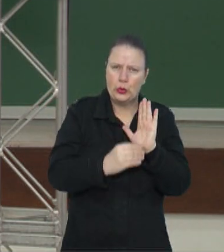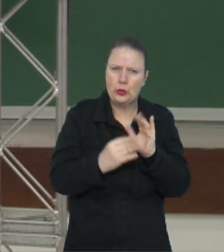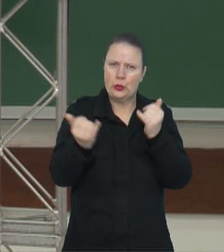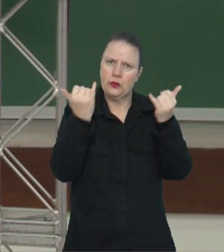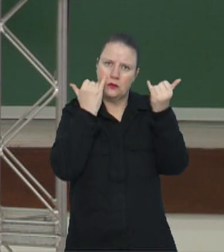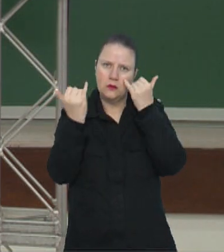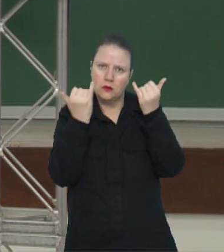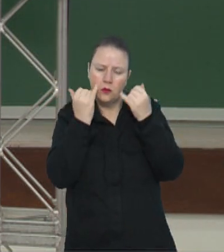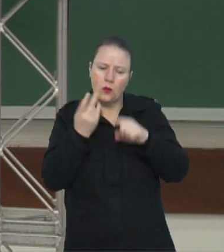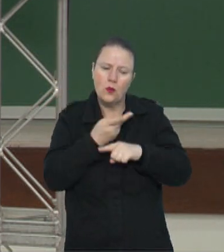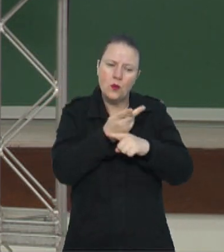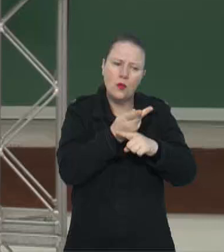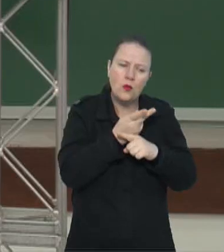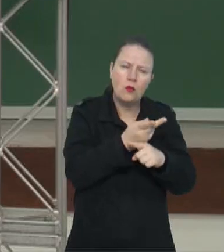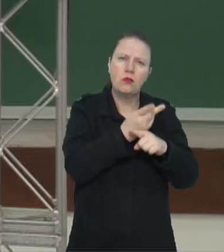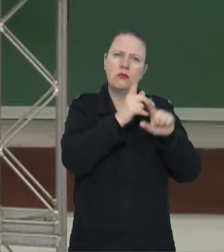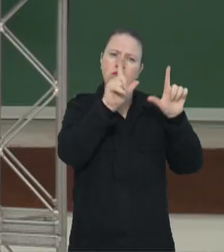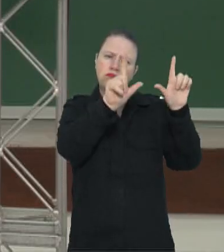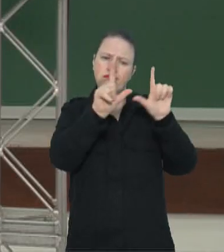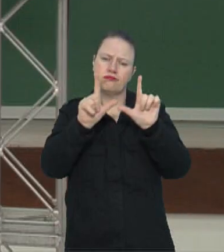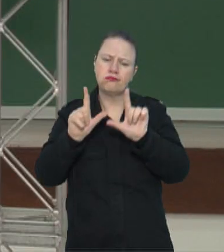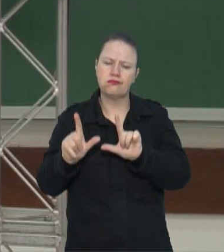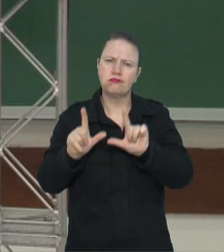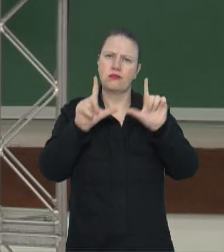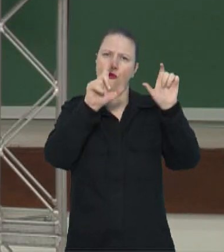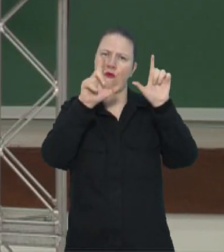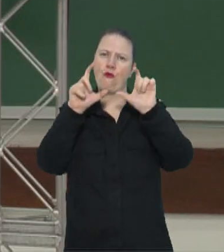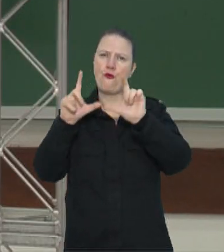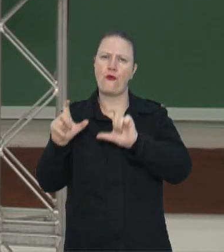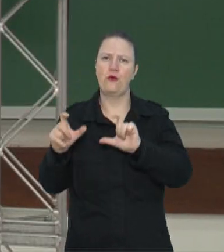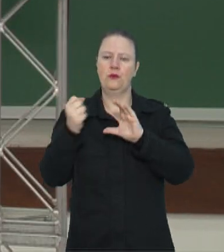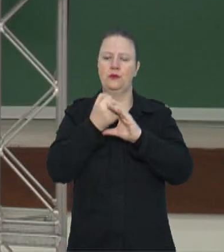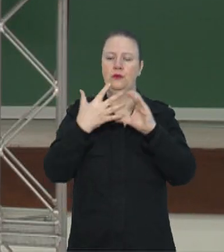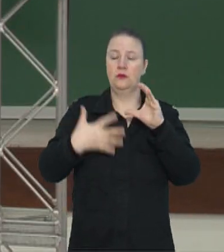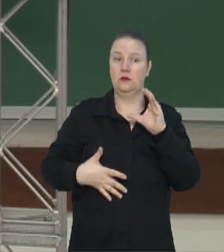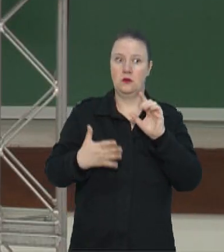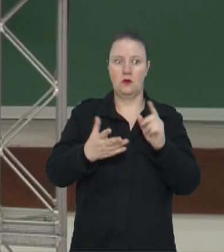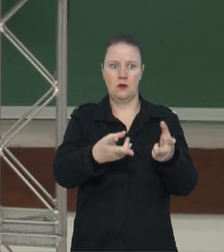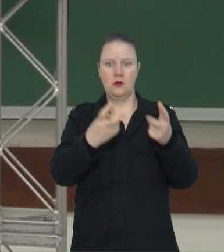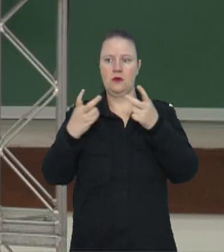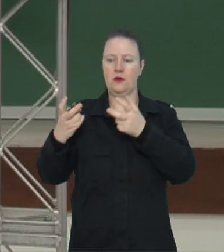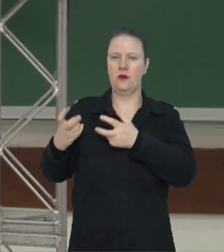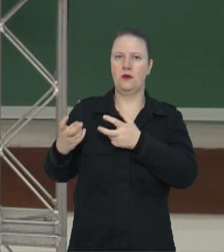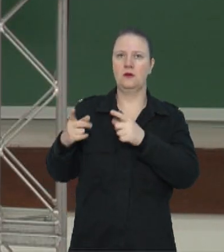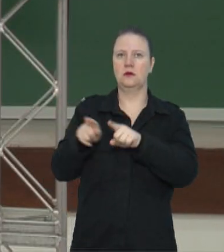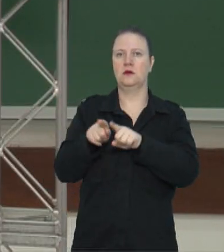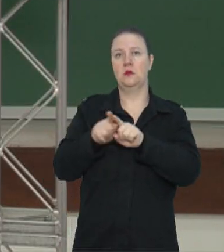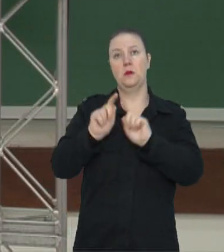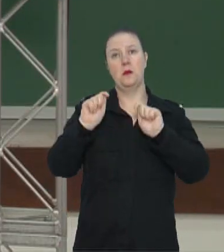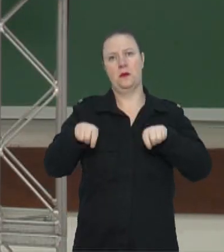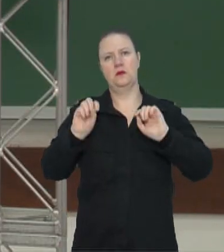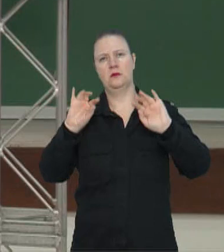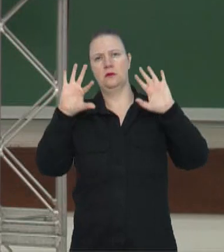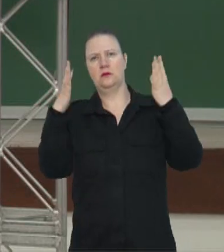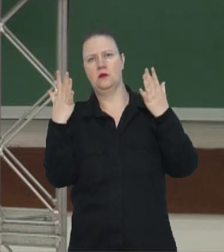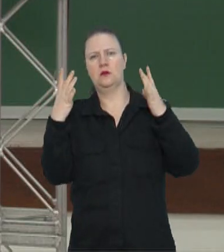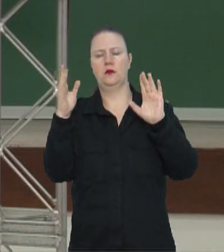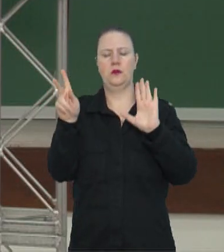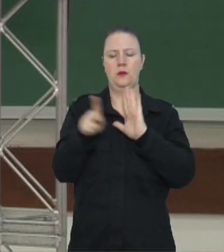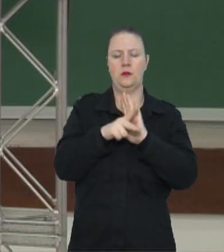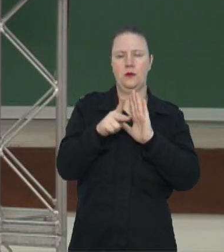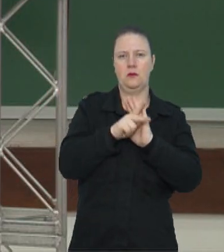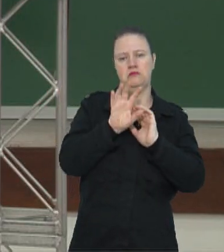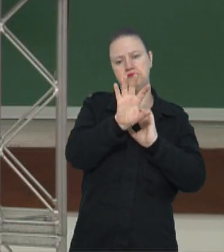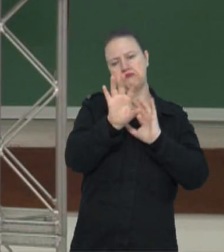informações, busquem imagens que refletem essa característica que vocês pesquisaram. Pode ser uma festa típica da